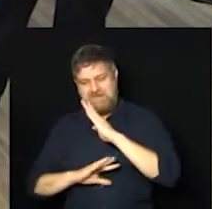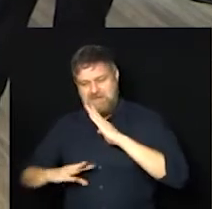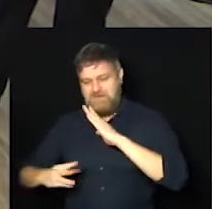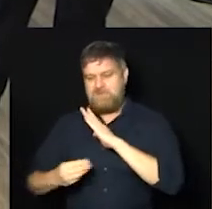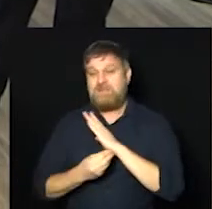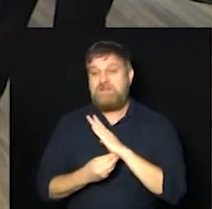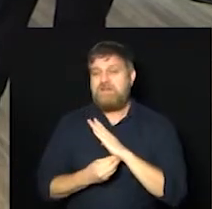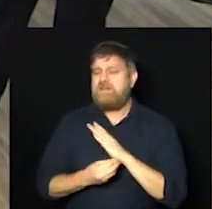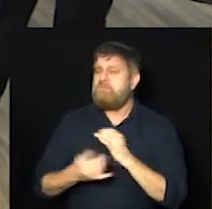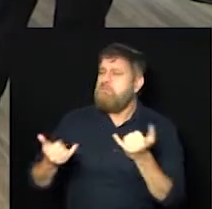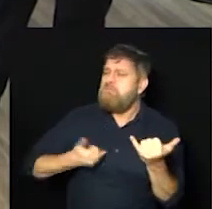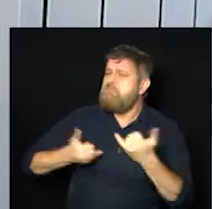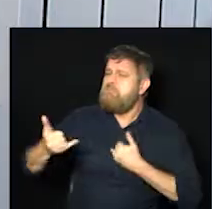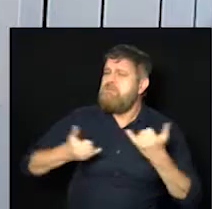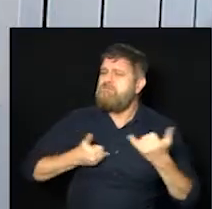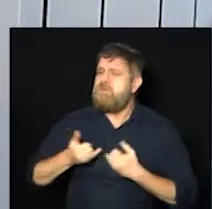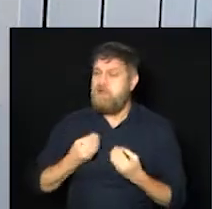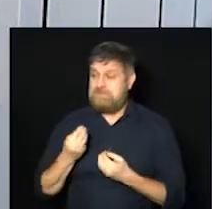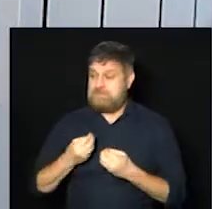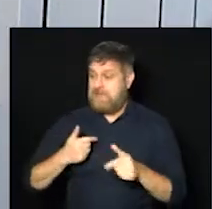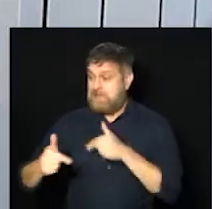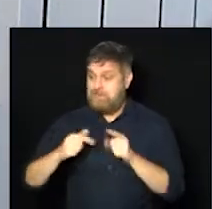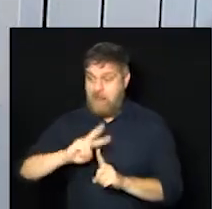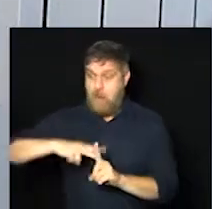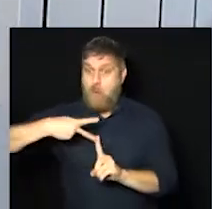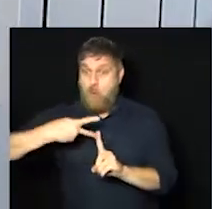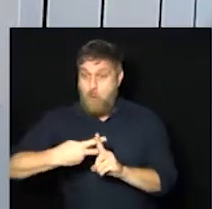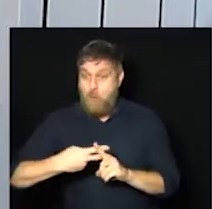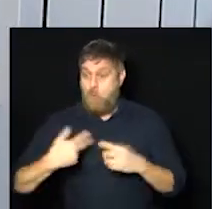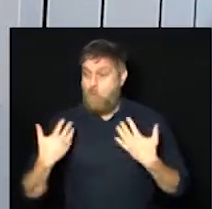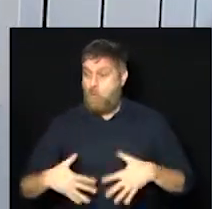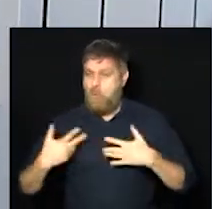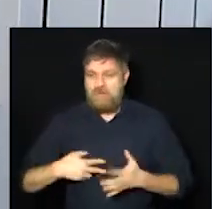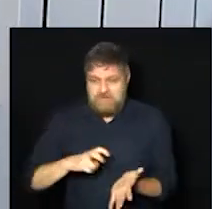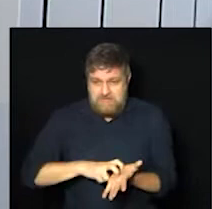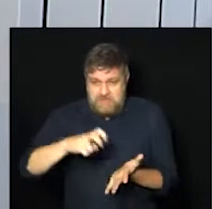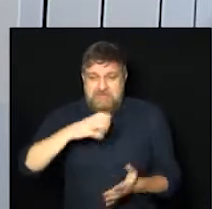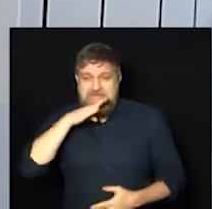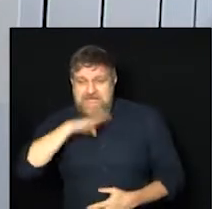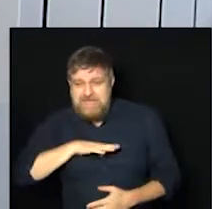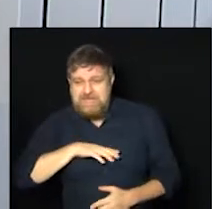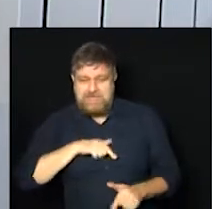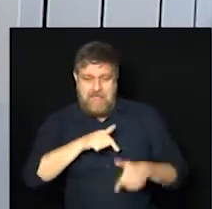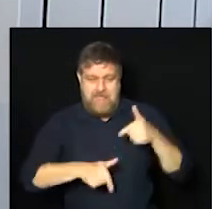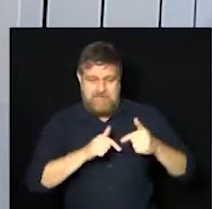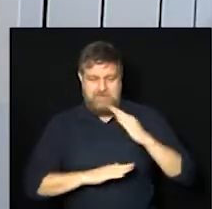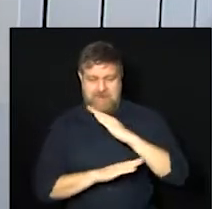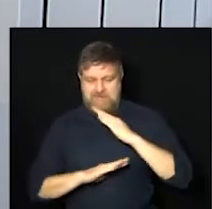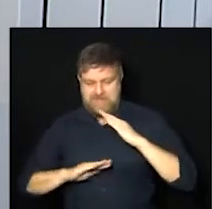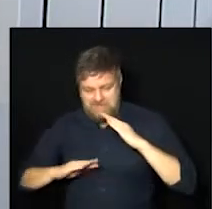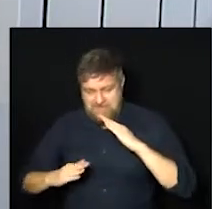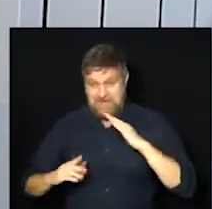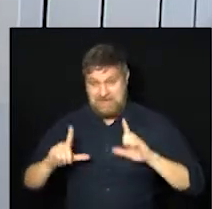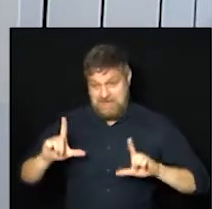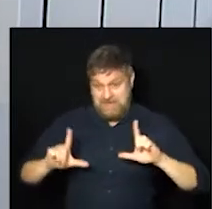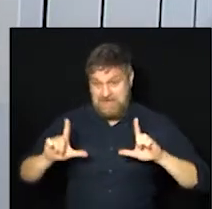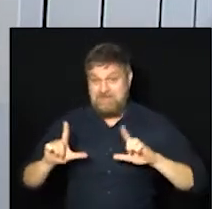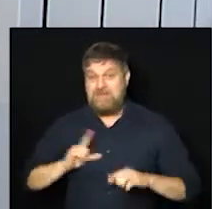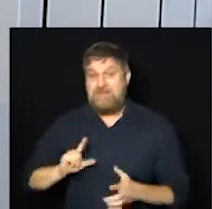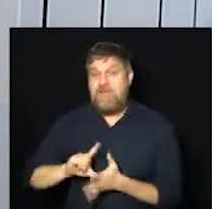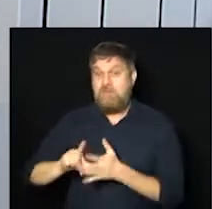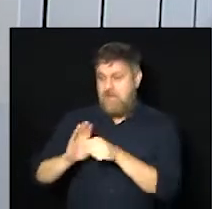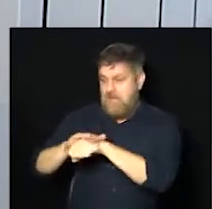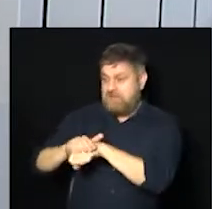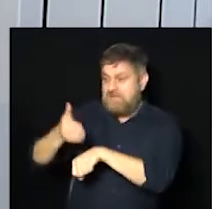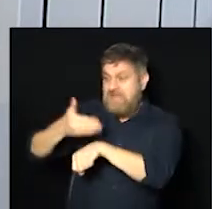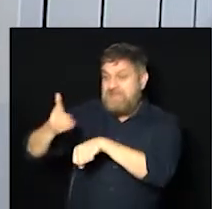conte sobre esta jornada dupla. Quer dizer que pela manhã e à tarde é produtora aqui na TV e à noite